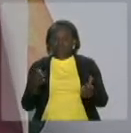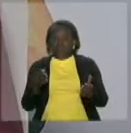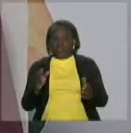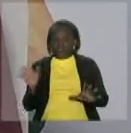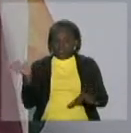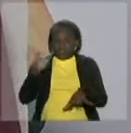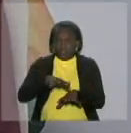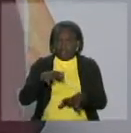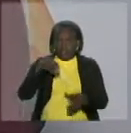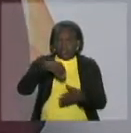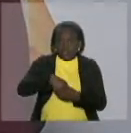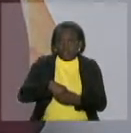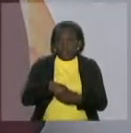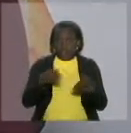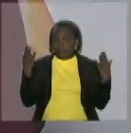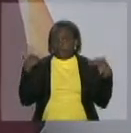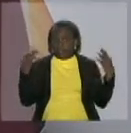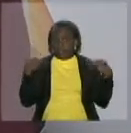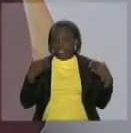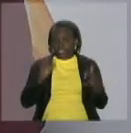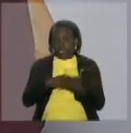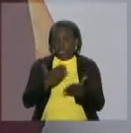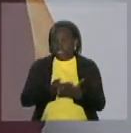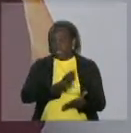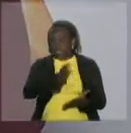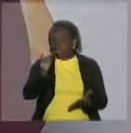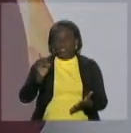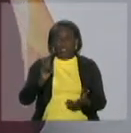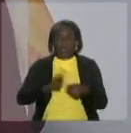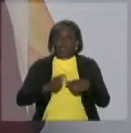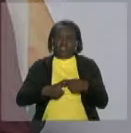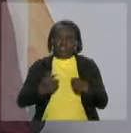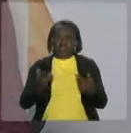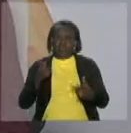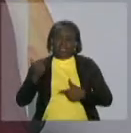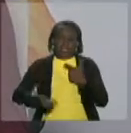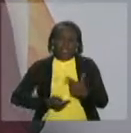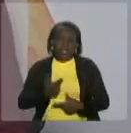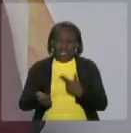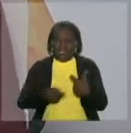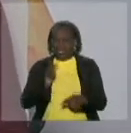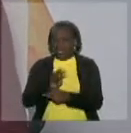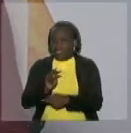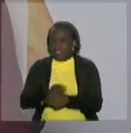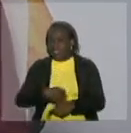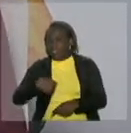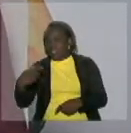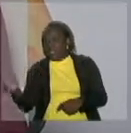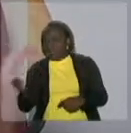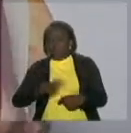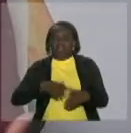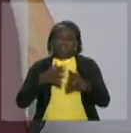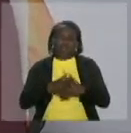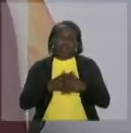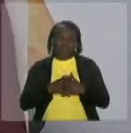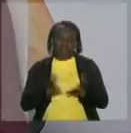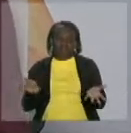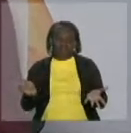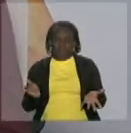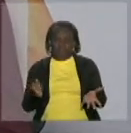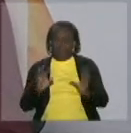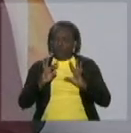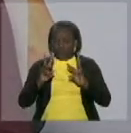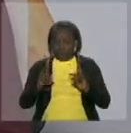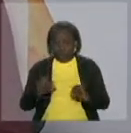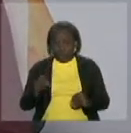é, inserida no passeio escolar, porque vai ter trabalho para levar, vai ser mais confuso.